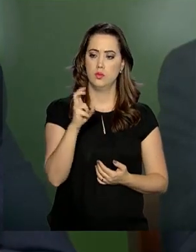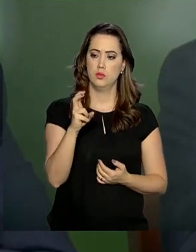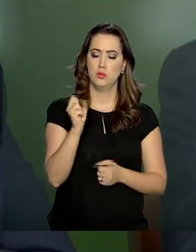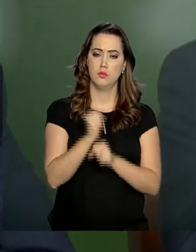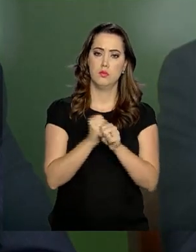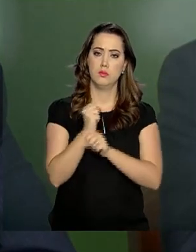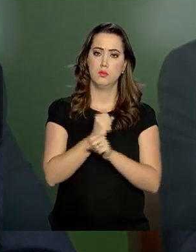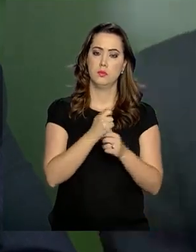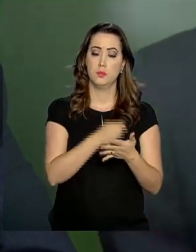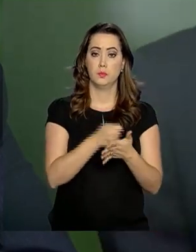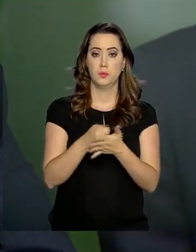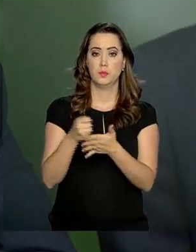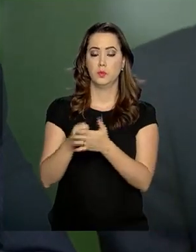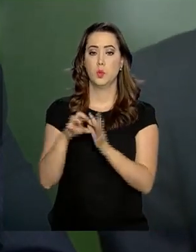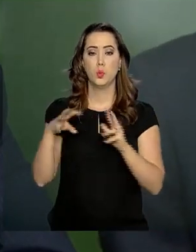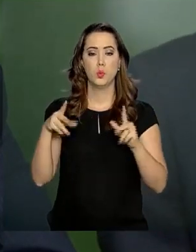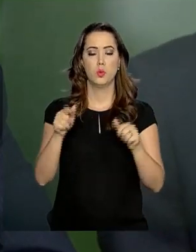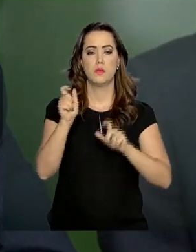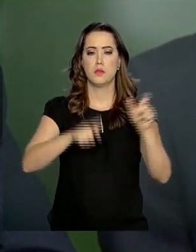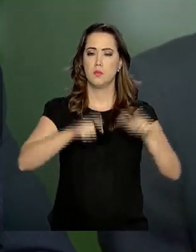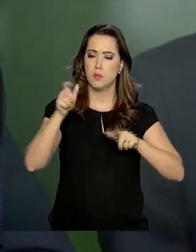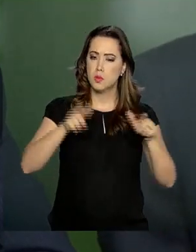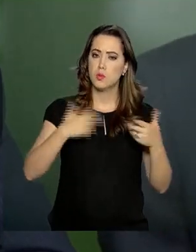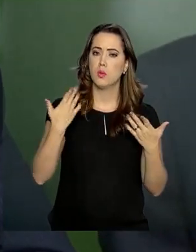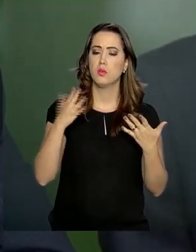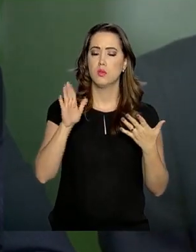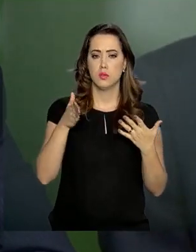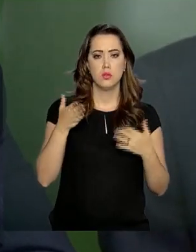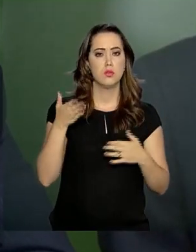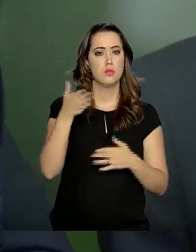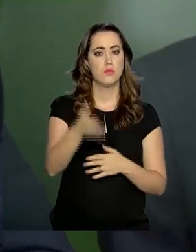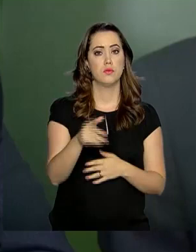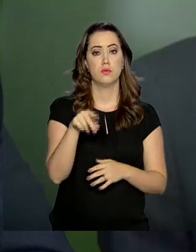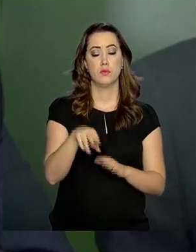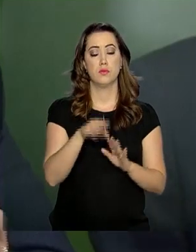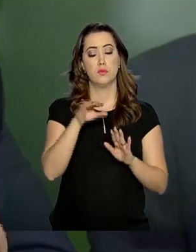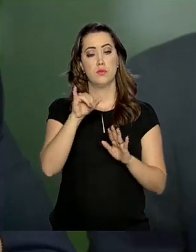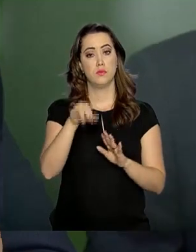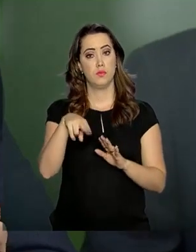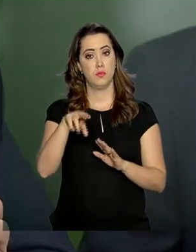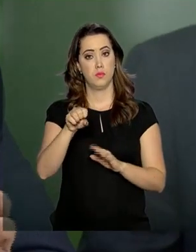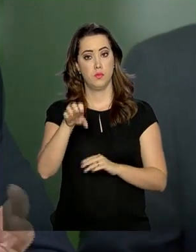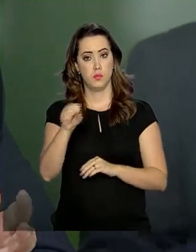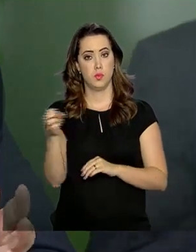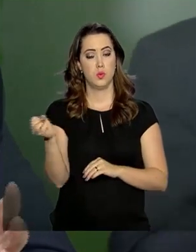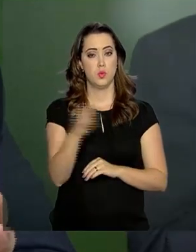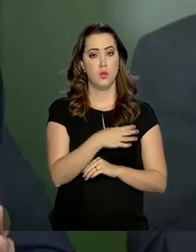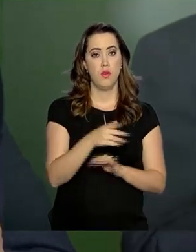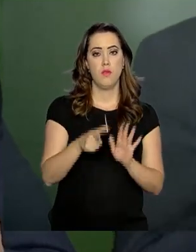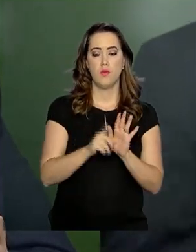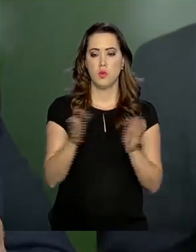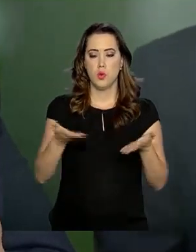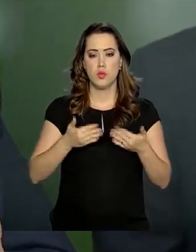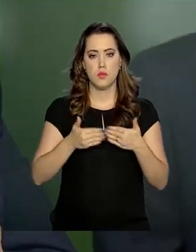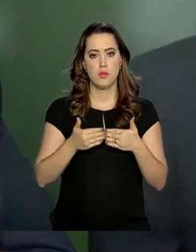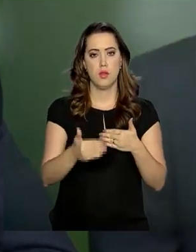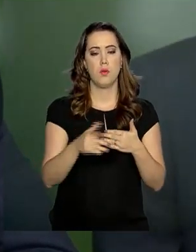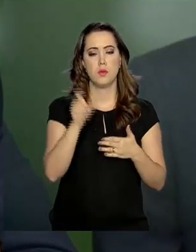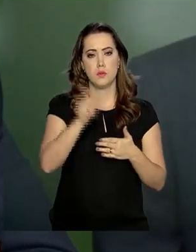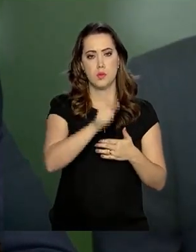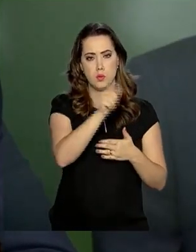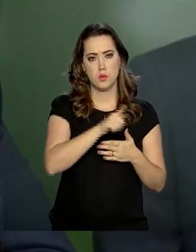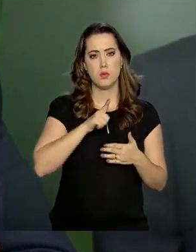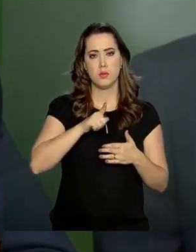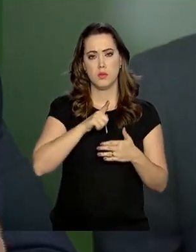anos de contribuição. Todos os parlamentares vão para o regime geral, os novos e os atuais, aqueles